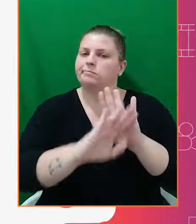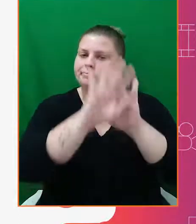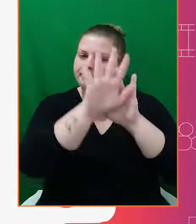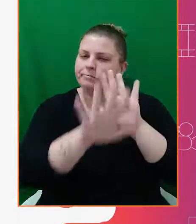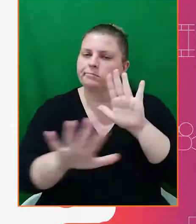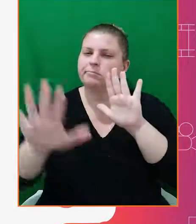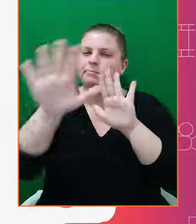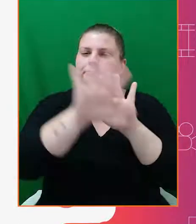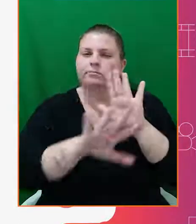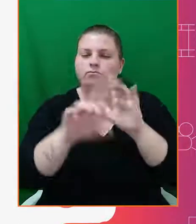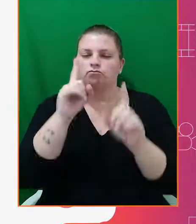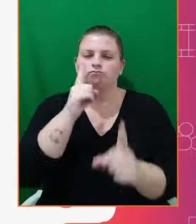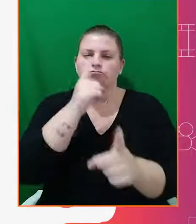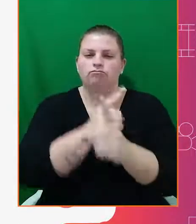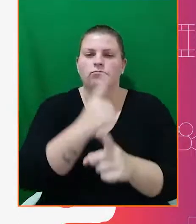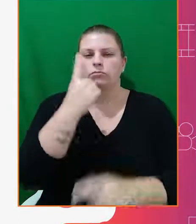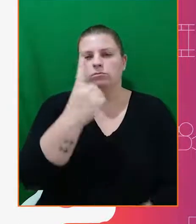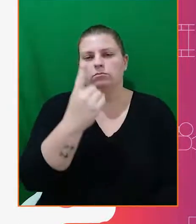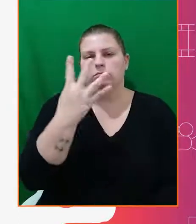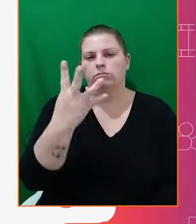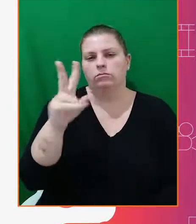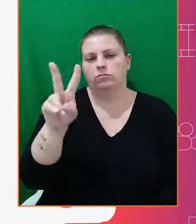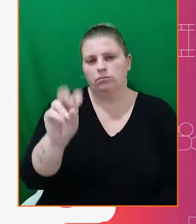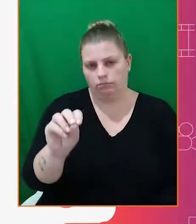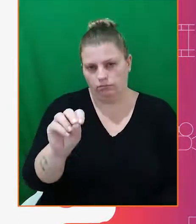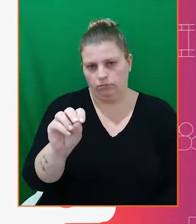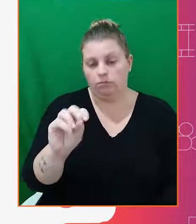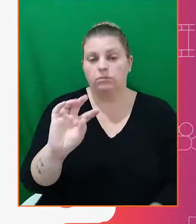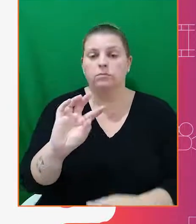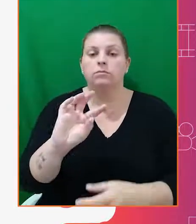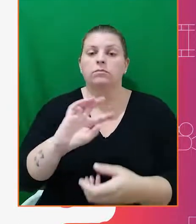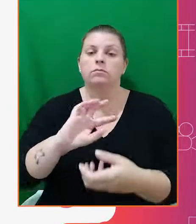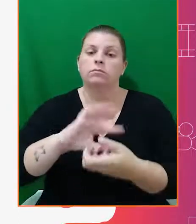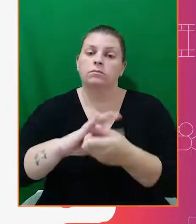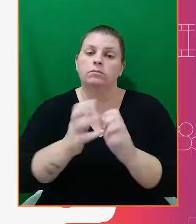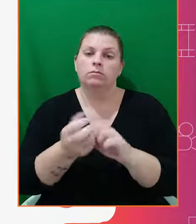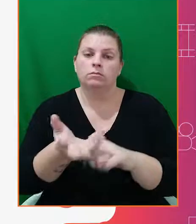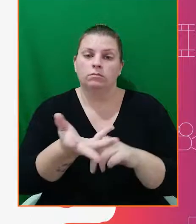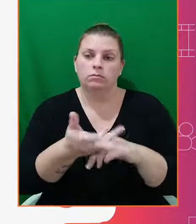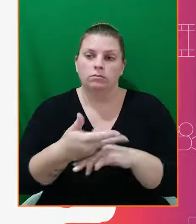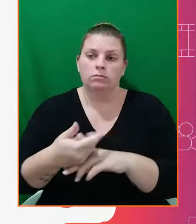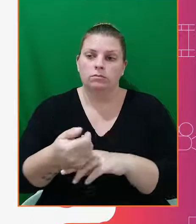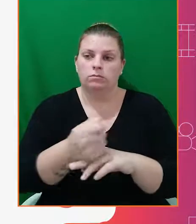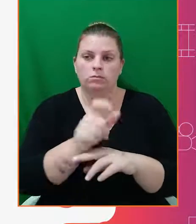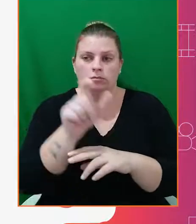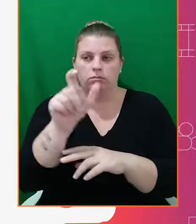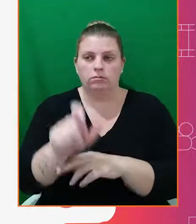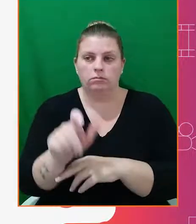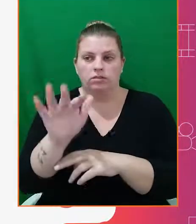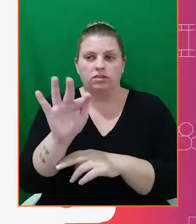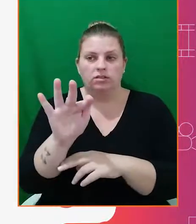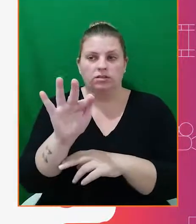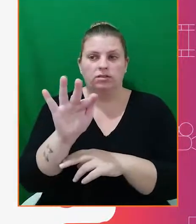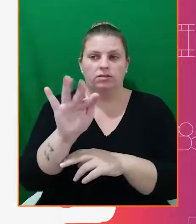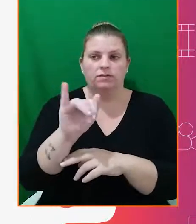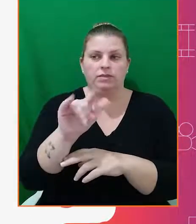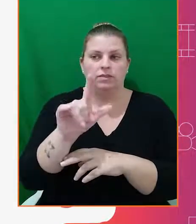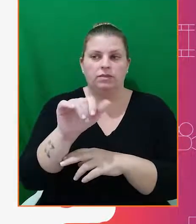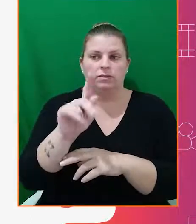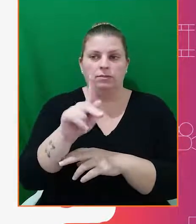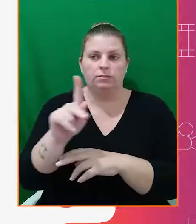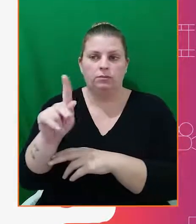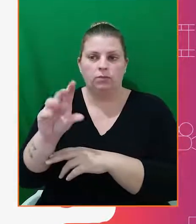linear foi descoberta em 1420 pelo artista e arquiteto Filippo Brunelleschi.